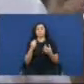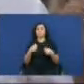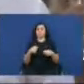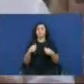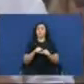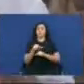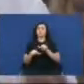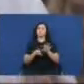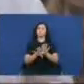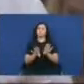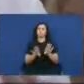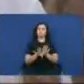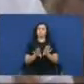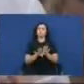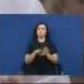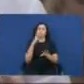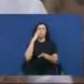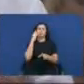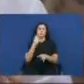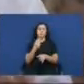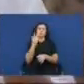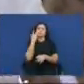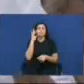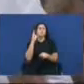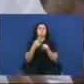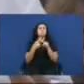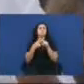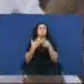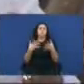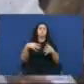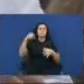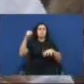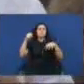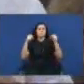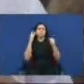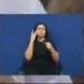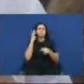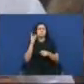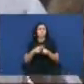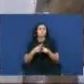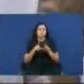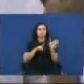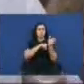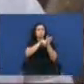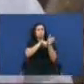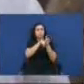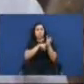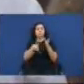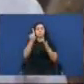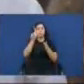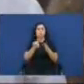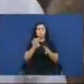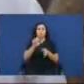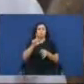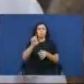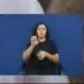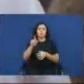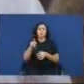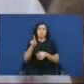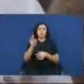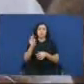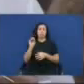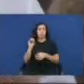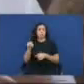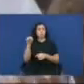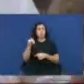lâmpadas queimadas. Nós não sabemos exatamente qual é o motivo. Já questionei o próprio diretor da Eletro aqui na cidade de